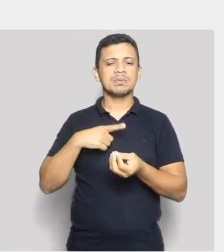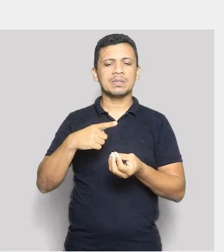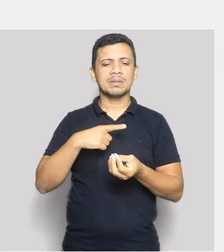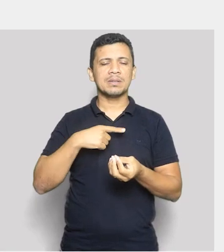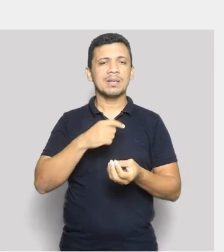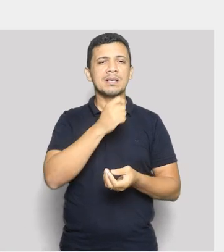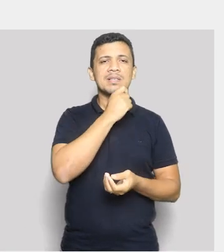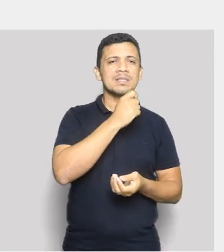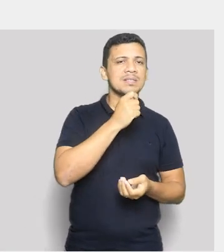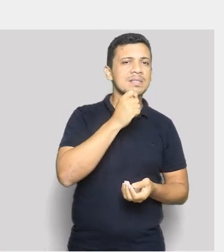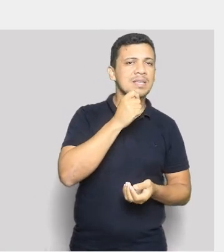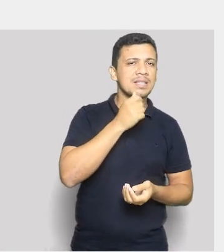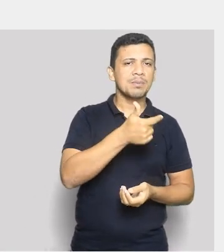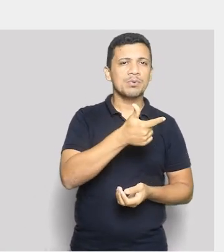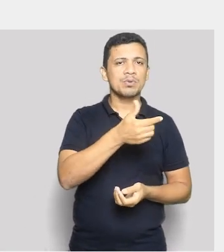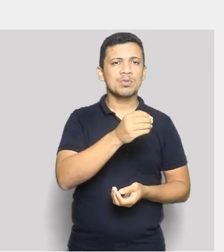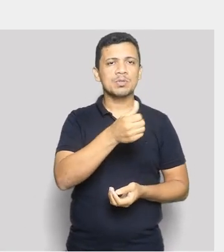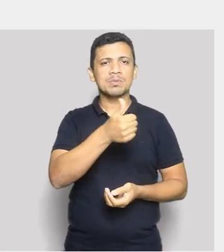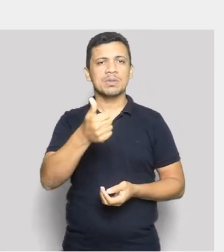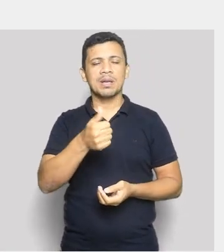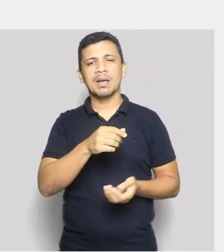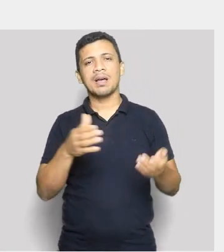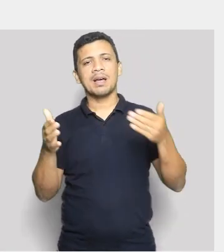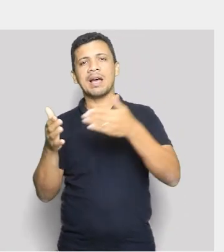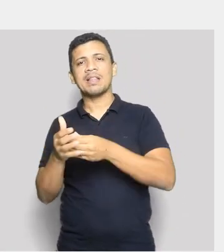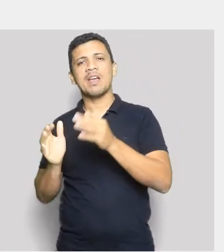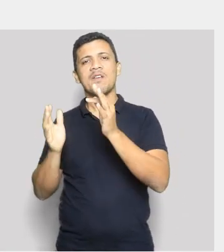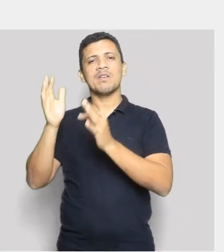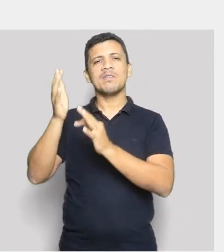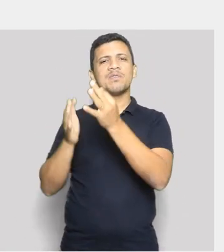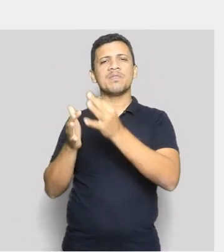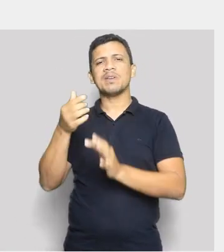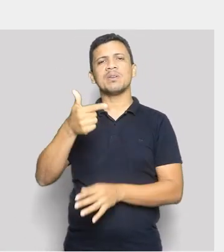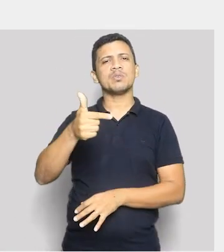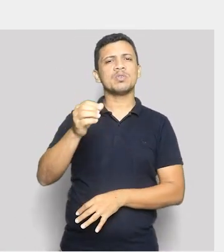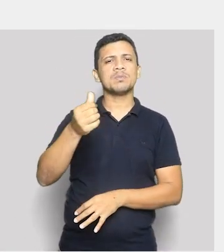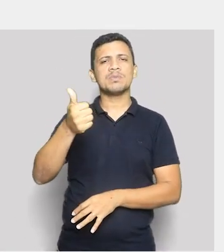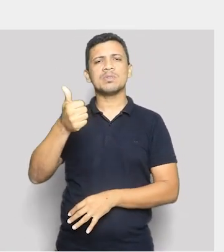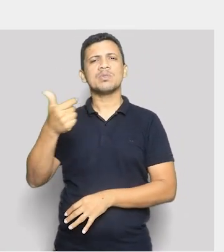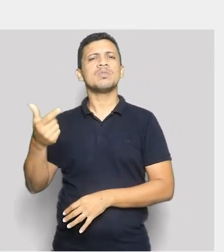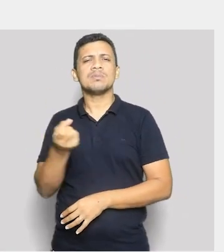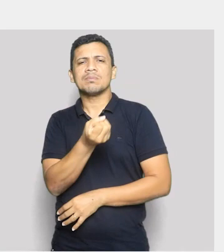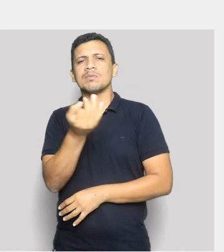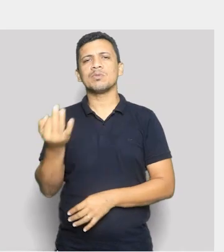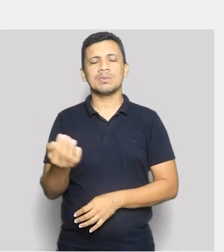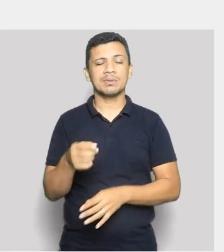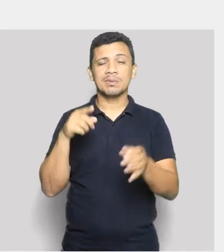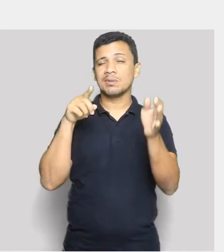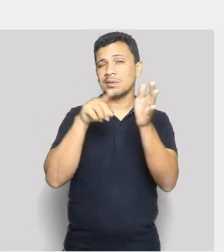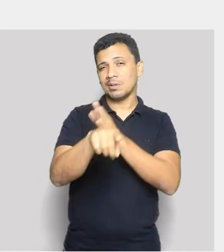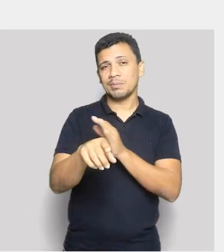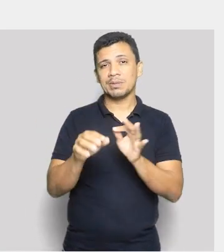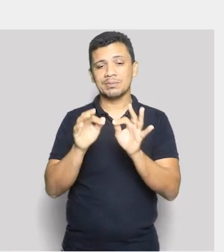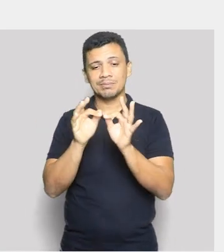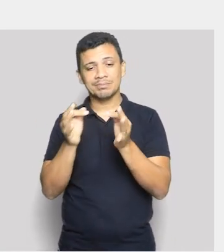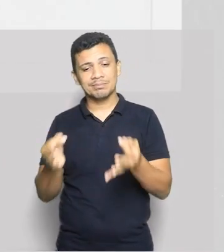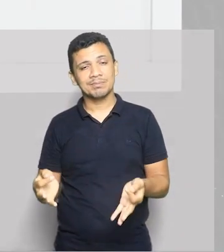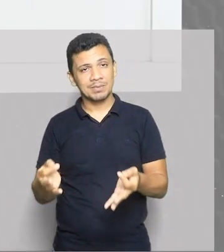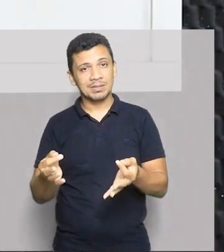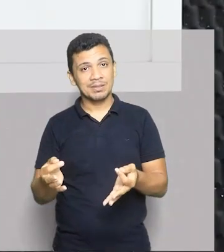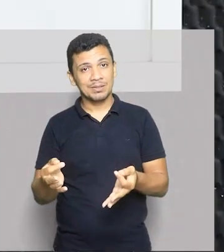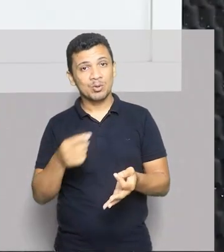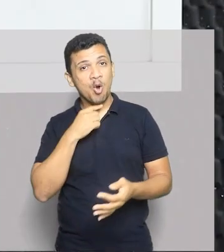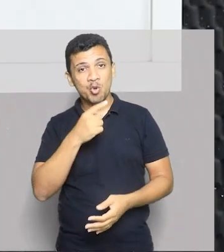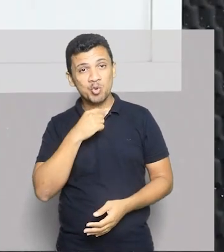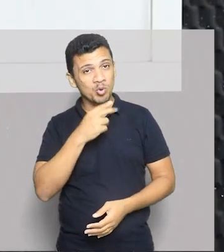de 2011 a fevereiro de 2012 é. Então, é uma questão relativamente simples, né? Você só não consegue responder se